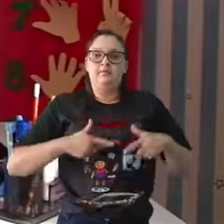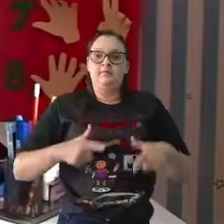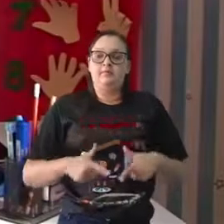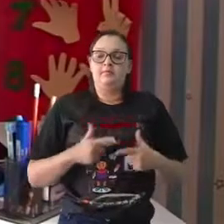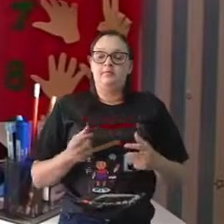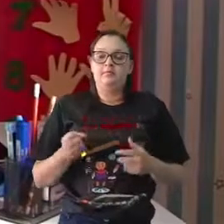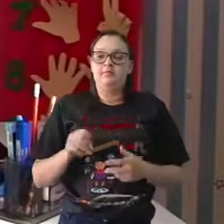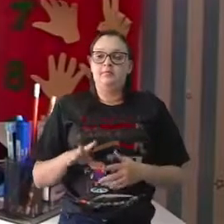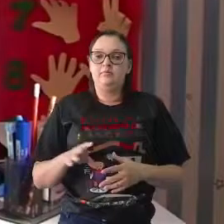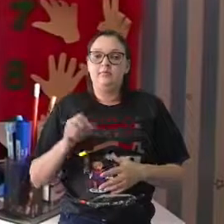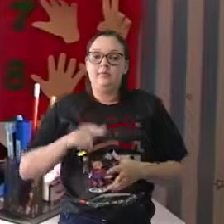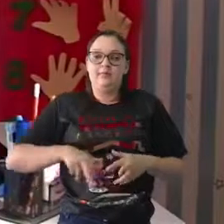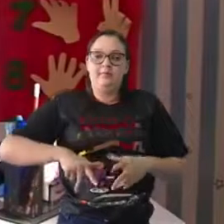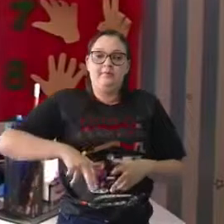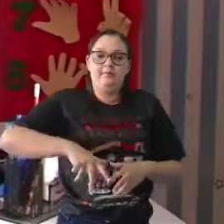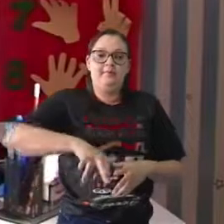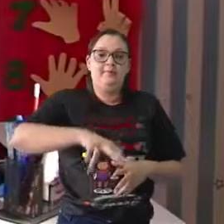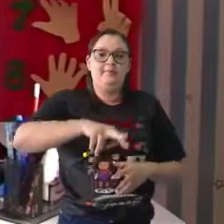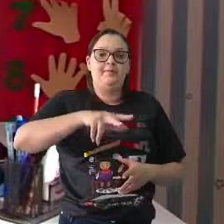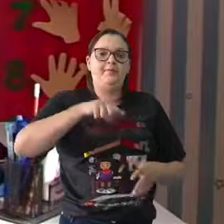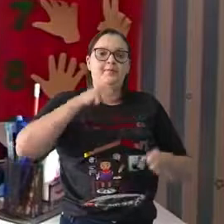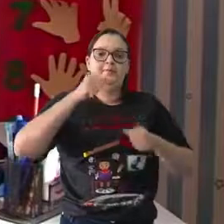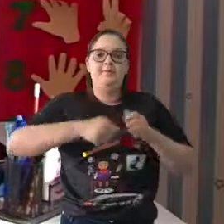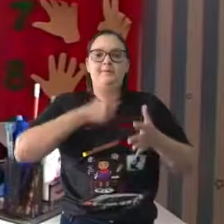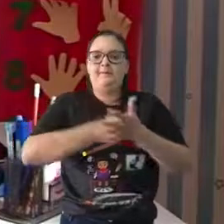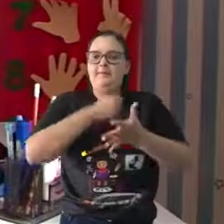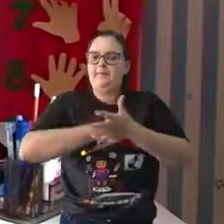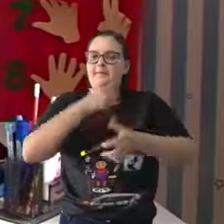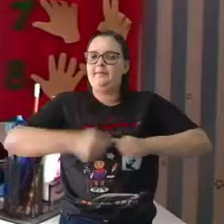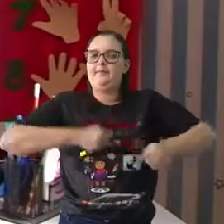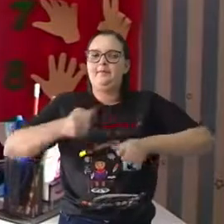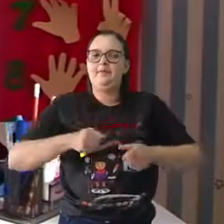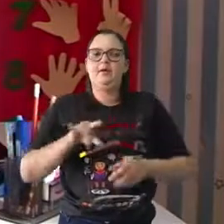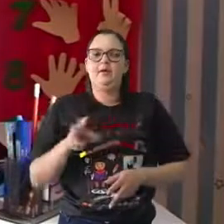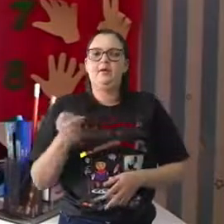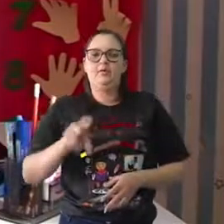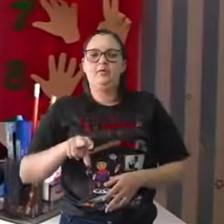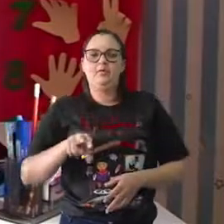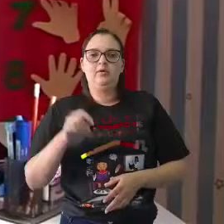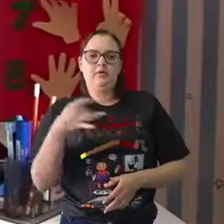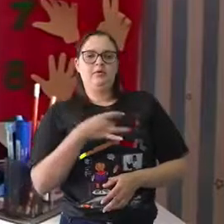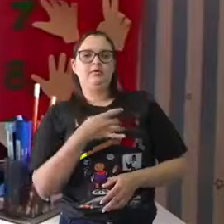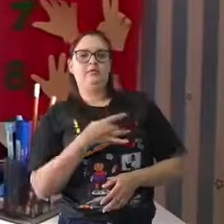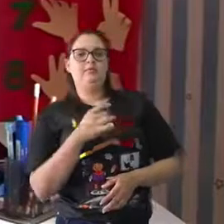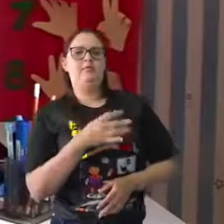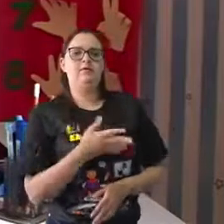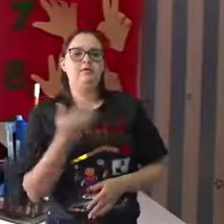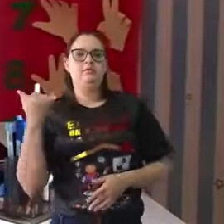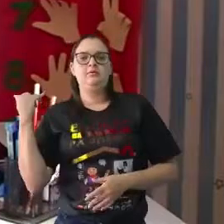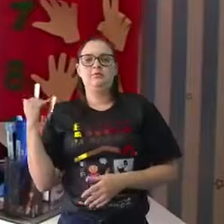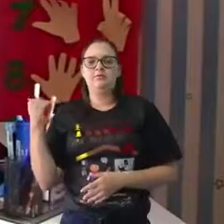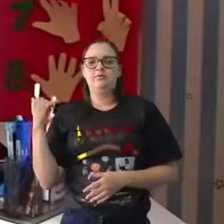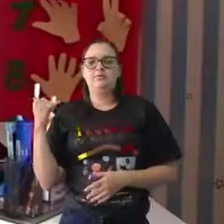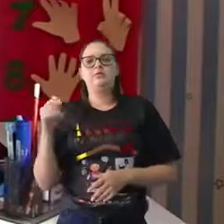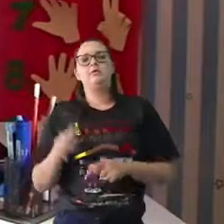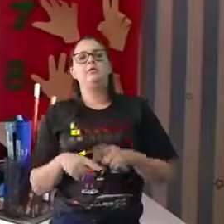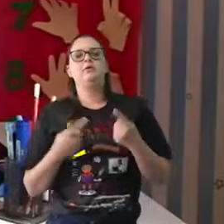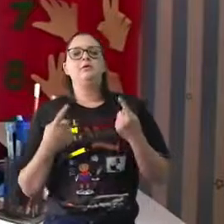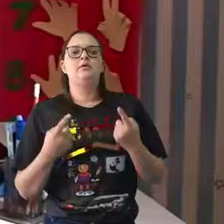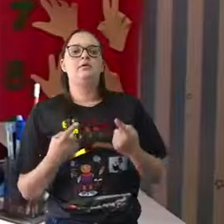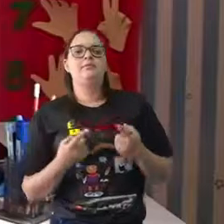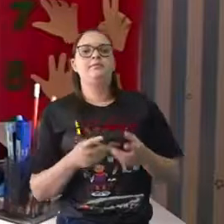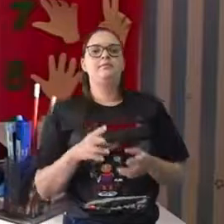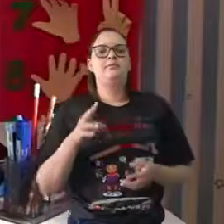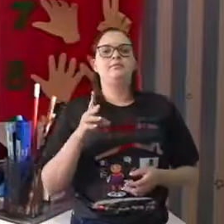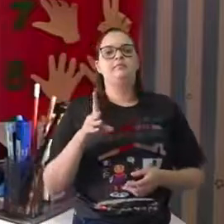correr. Ou para você correr para cima, para lutar, ou você correr se afastando do perigo. Então, a adrenalina é que age dessa